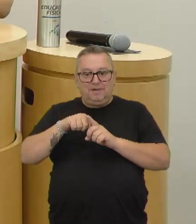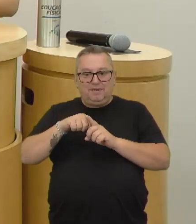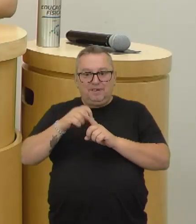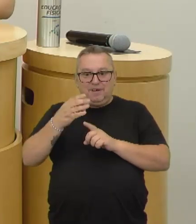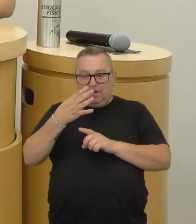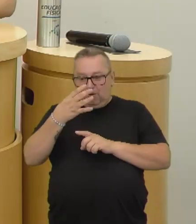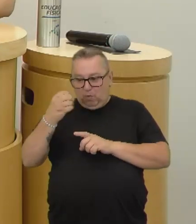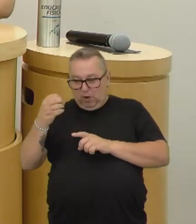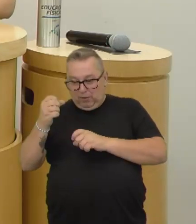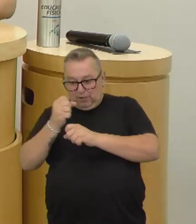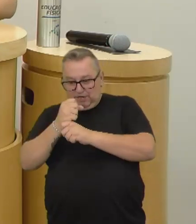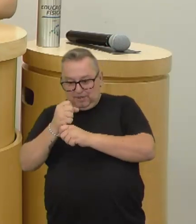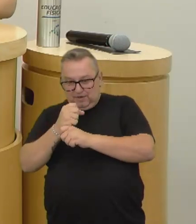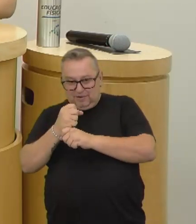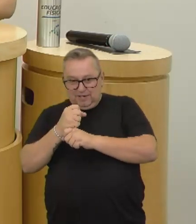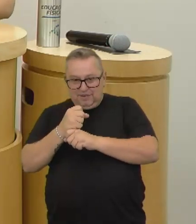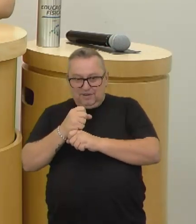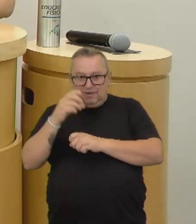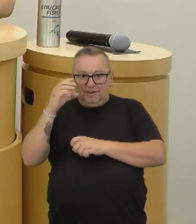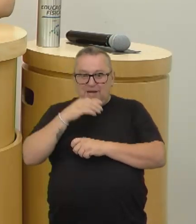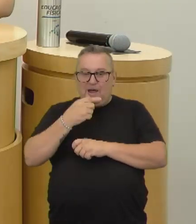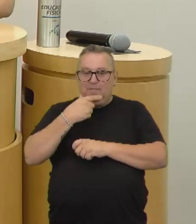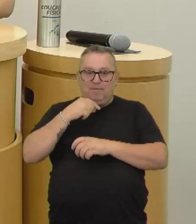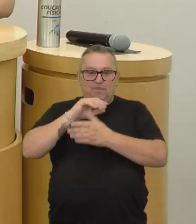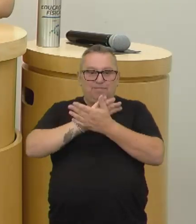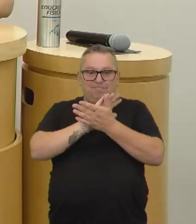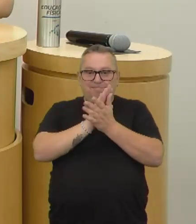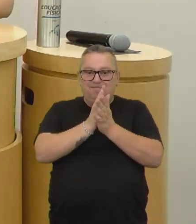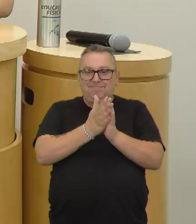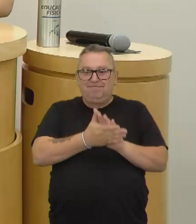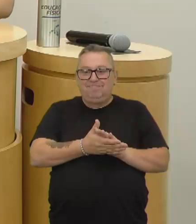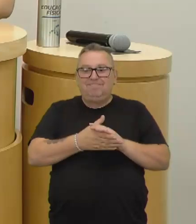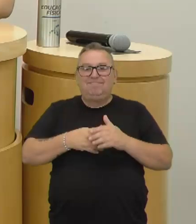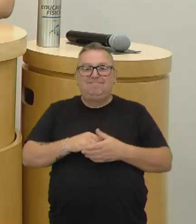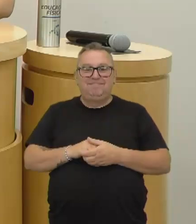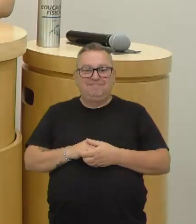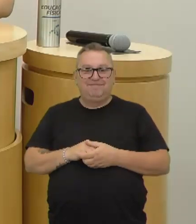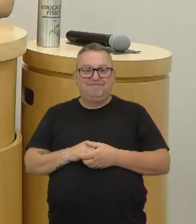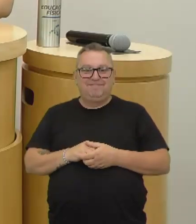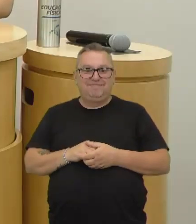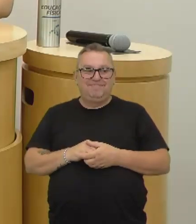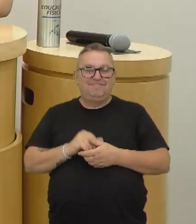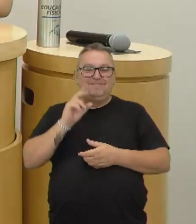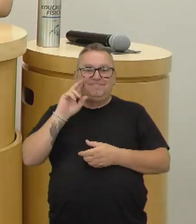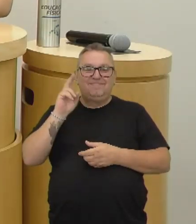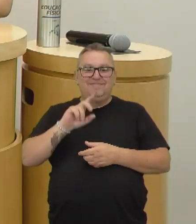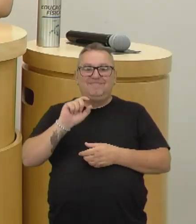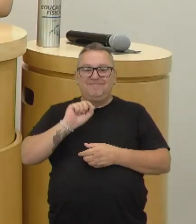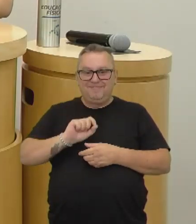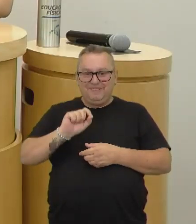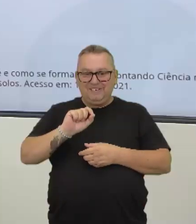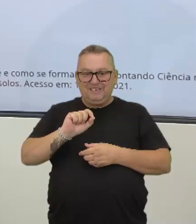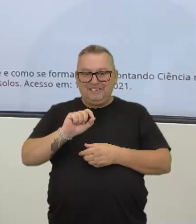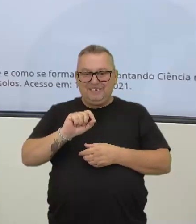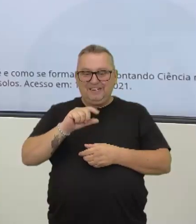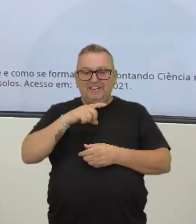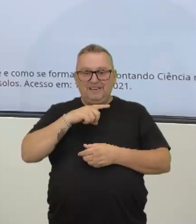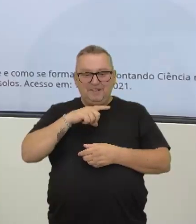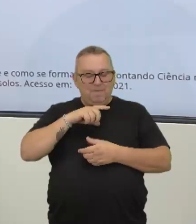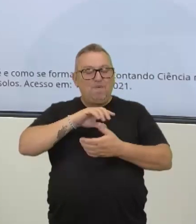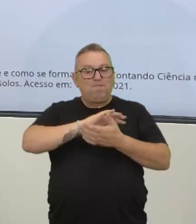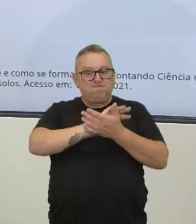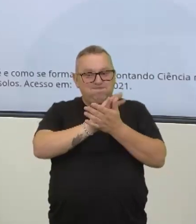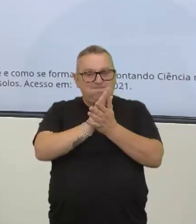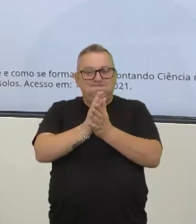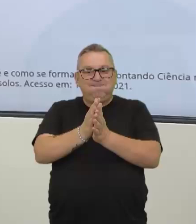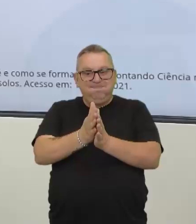quantos segundos de devastação? Depende aí do processo bem mais rápido, né? Então, para ver, né, o quanto, né, há destruição aí